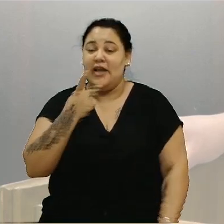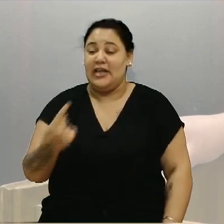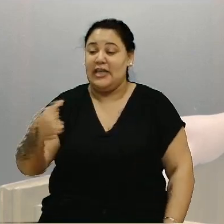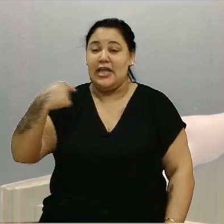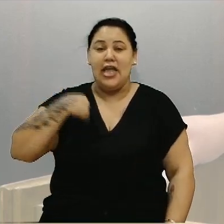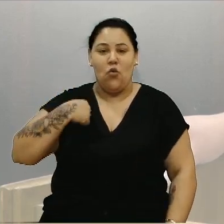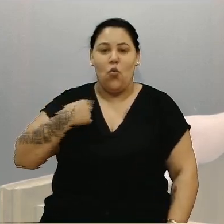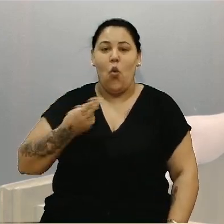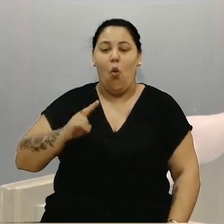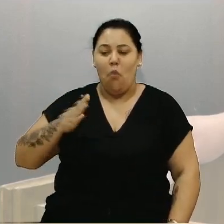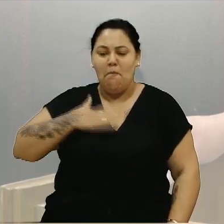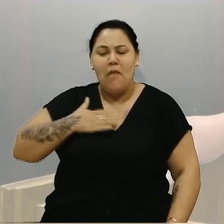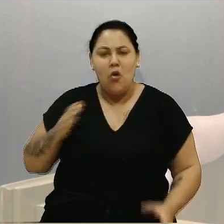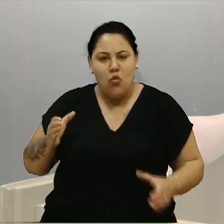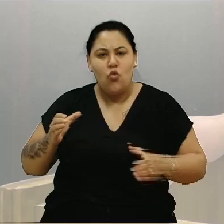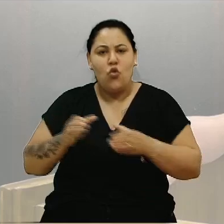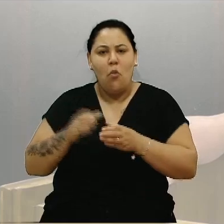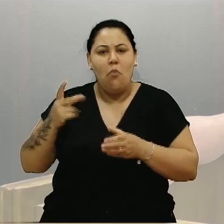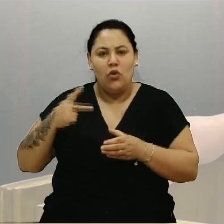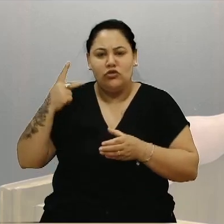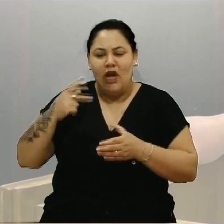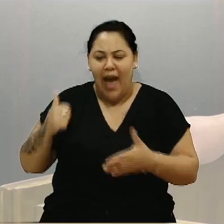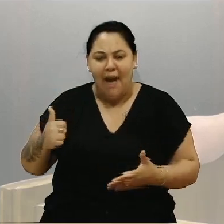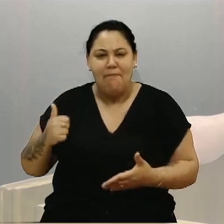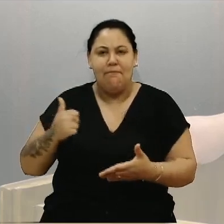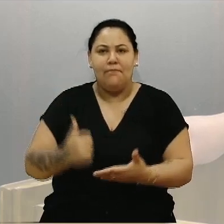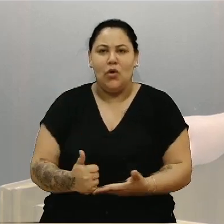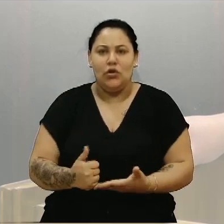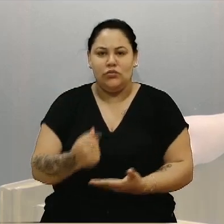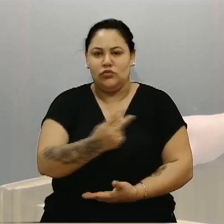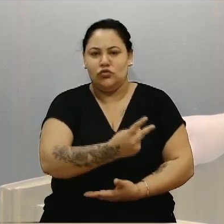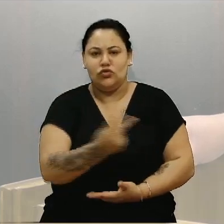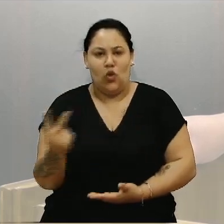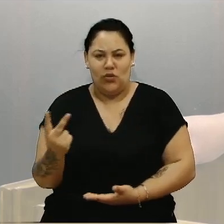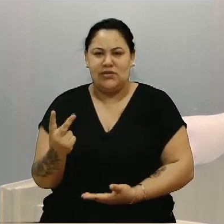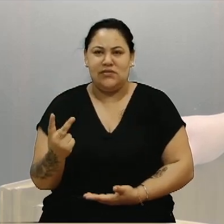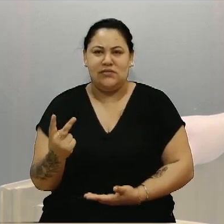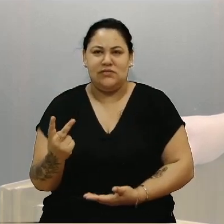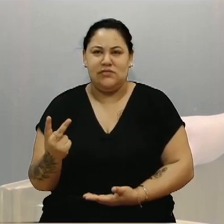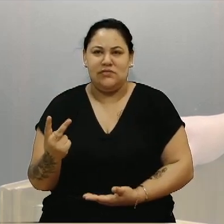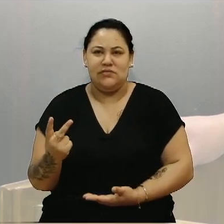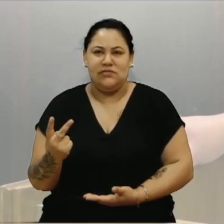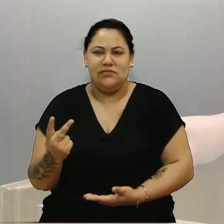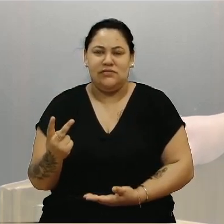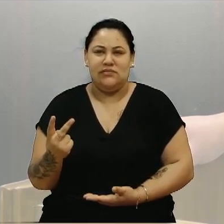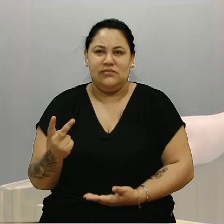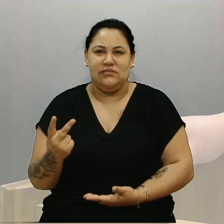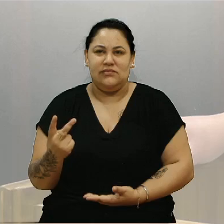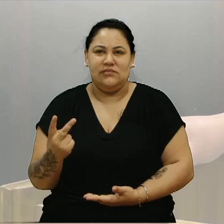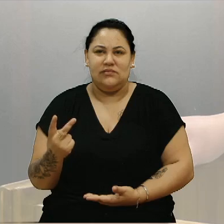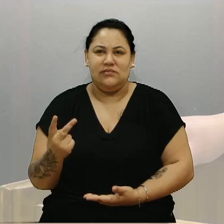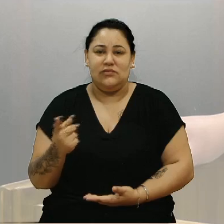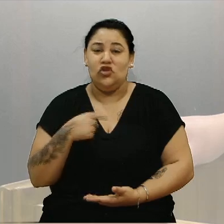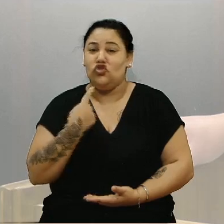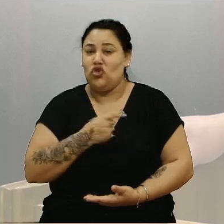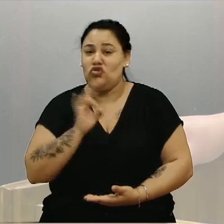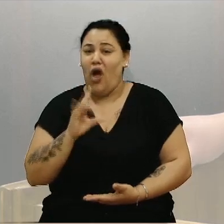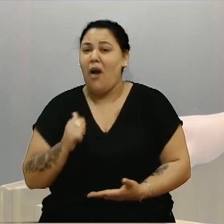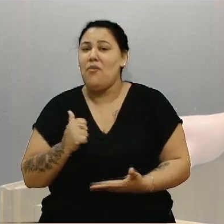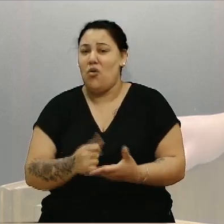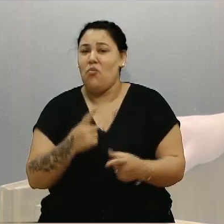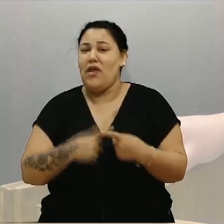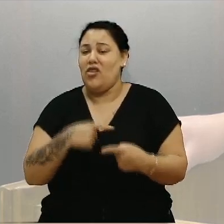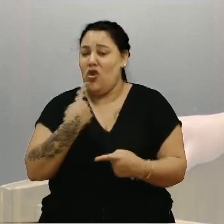meu partido apoiamos algum dos lados por algum motivo que não seja acreditar que